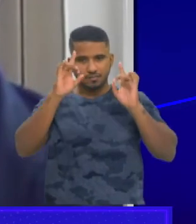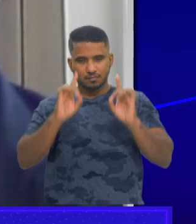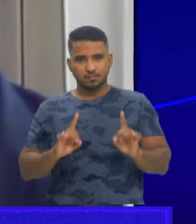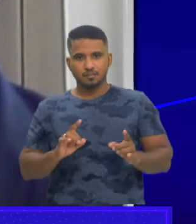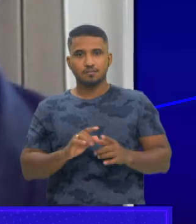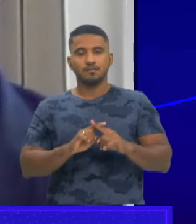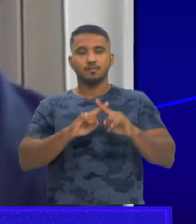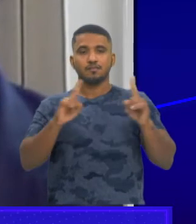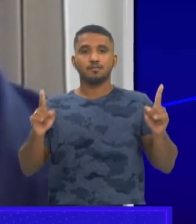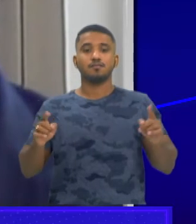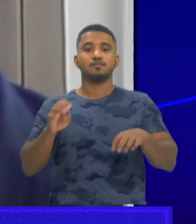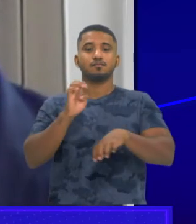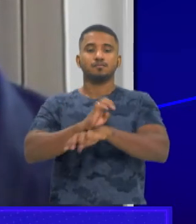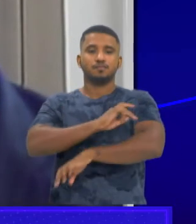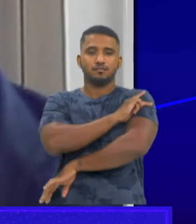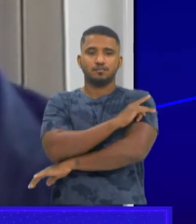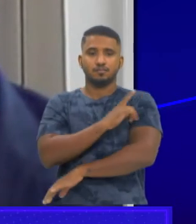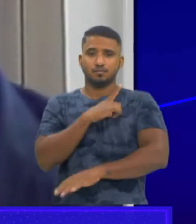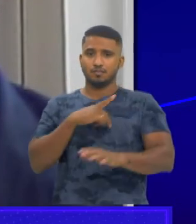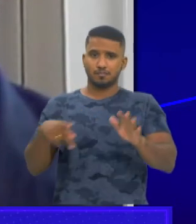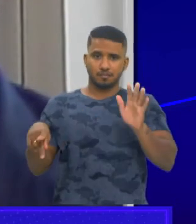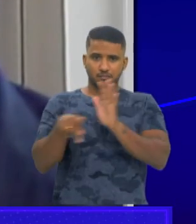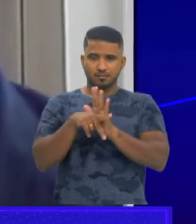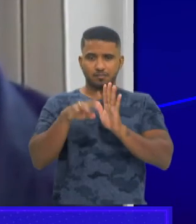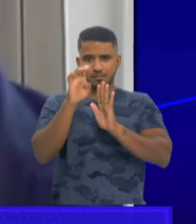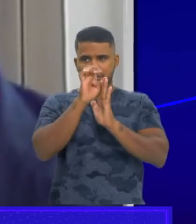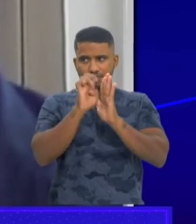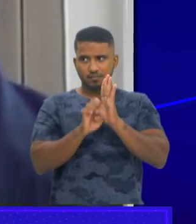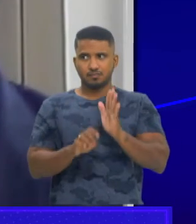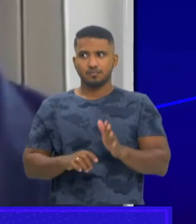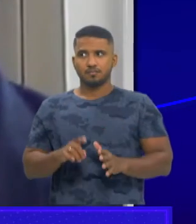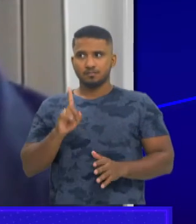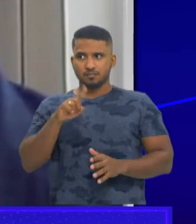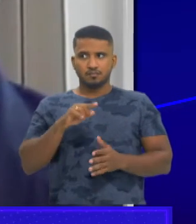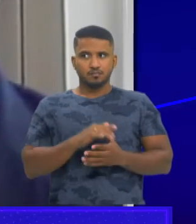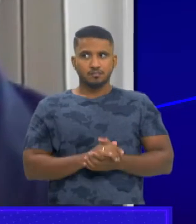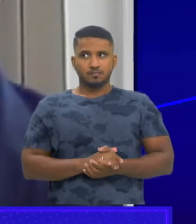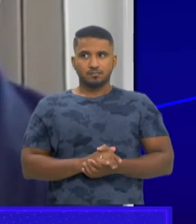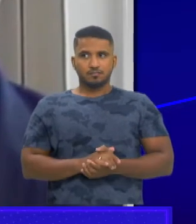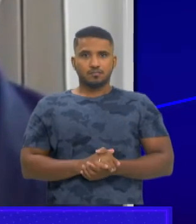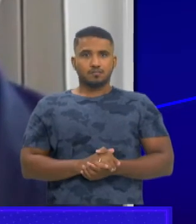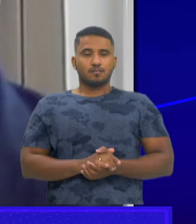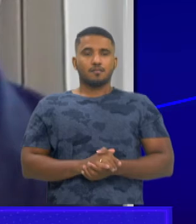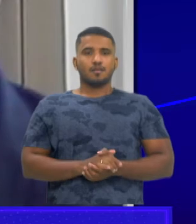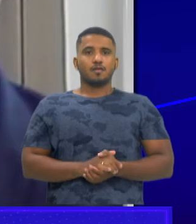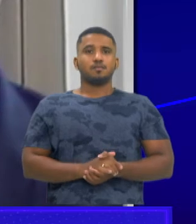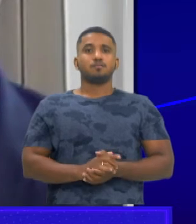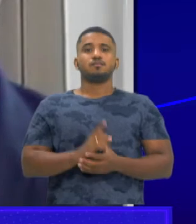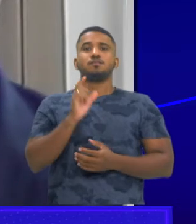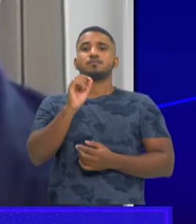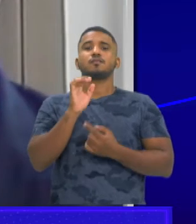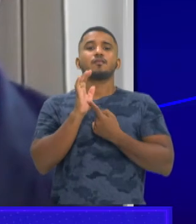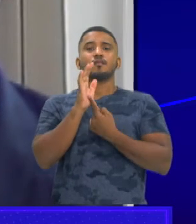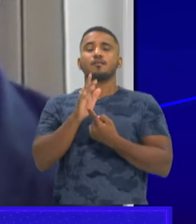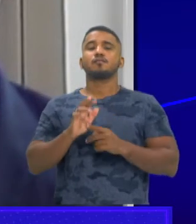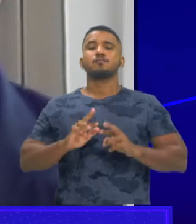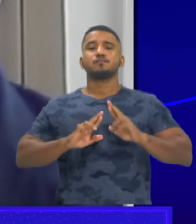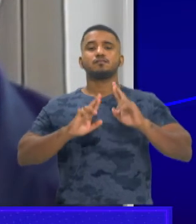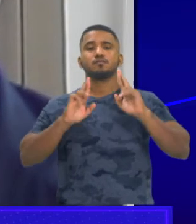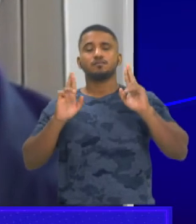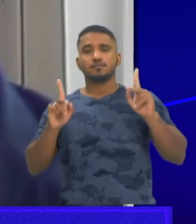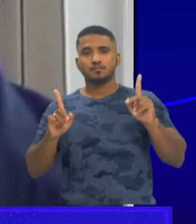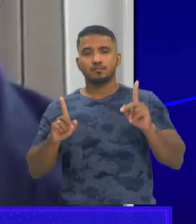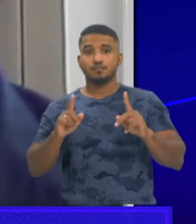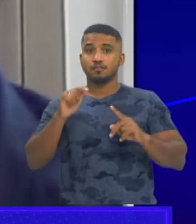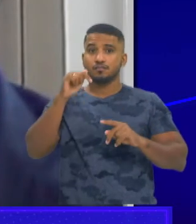Estado do Piauí tem o seu próprio estatuto, né? E Sim. o que que apresenta de diferente ou